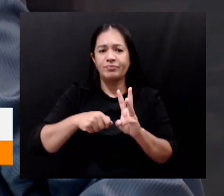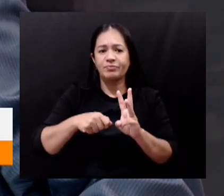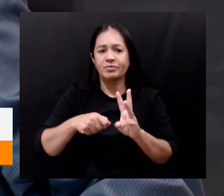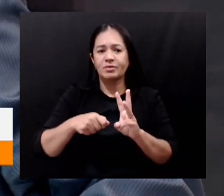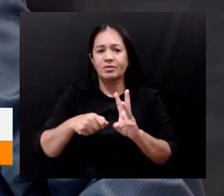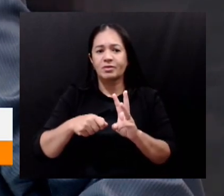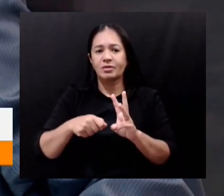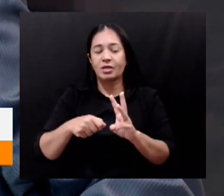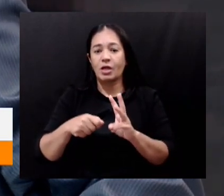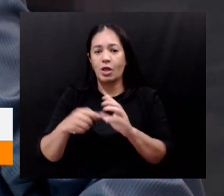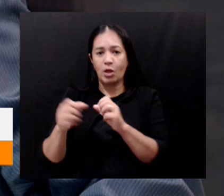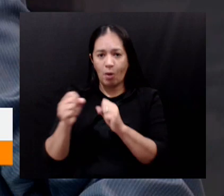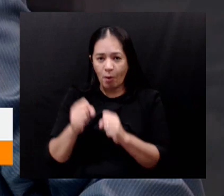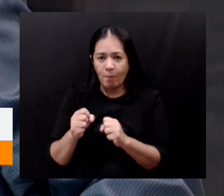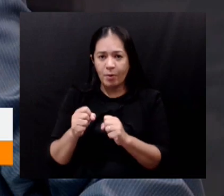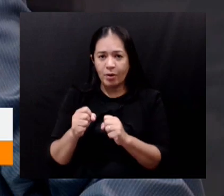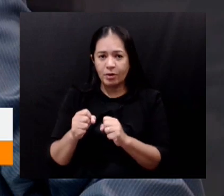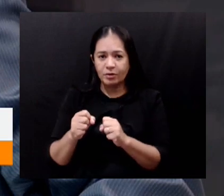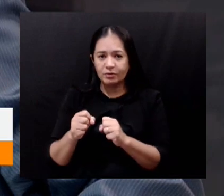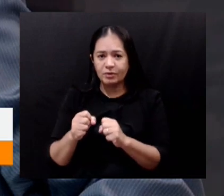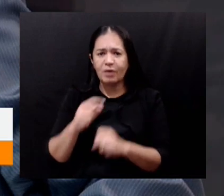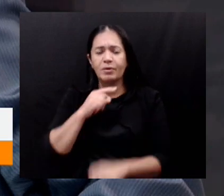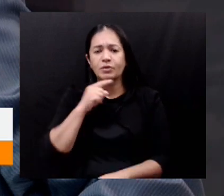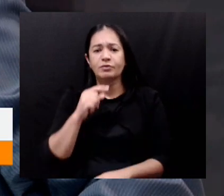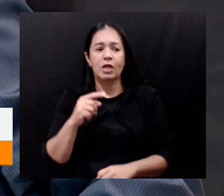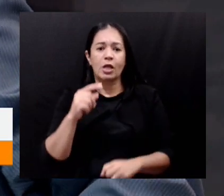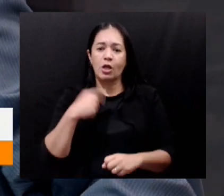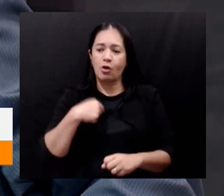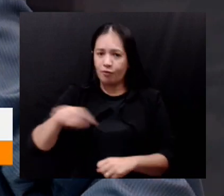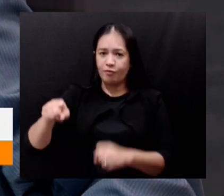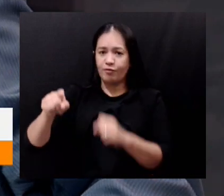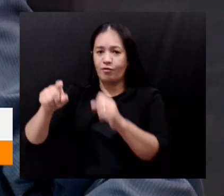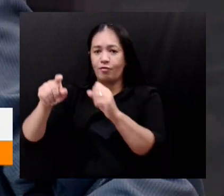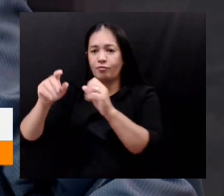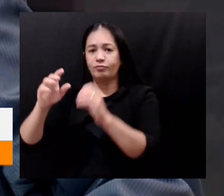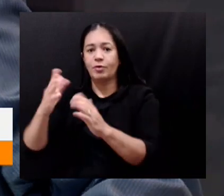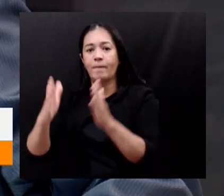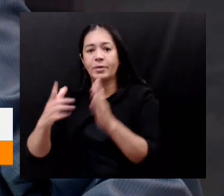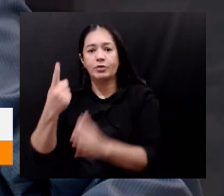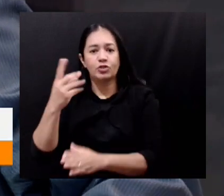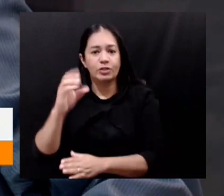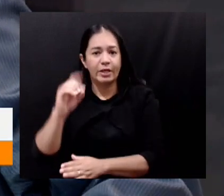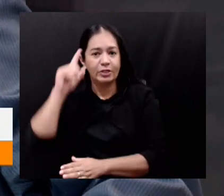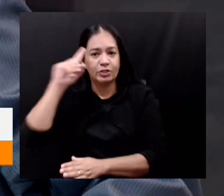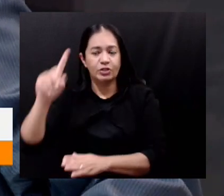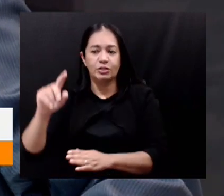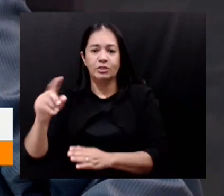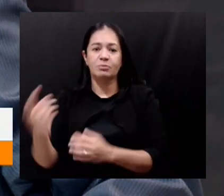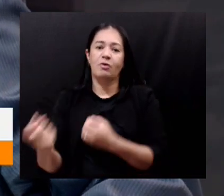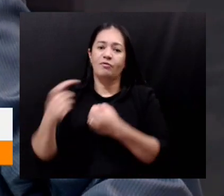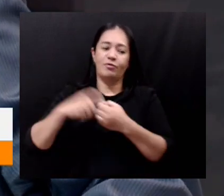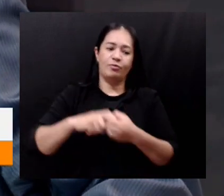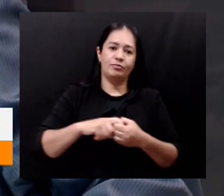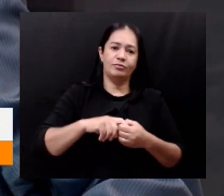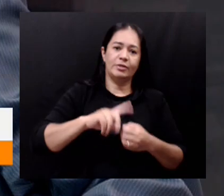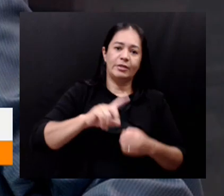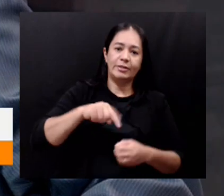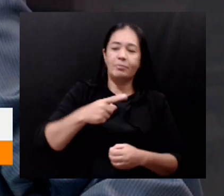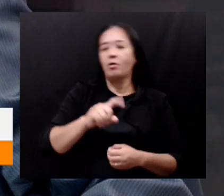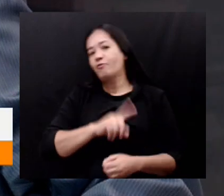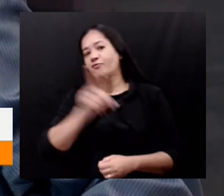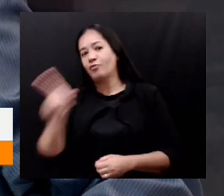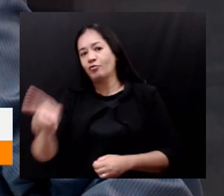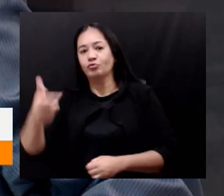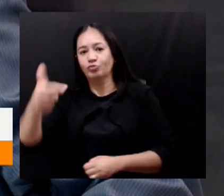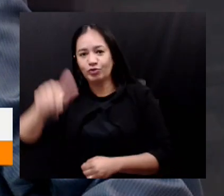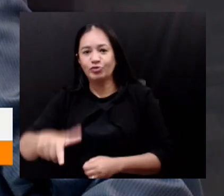mais 90 Uhum, dias". É uma dúvida muito, assim, de muitas pessoas. E perfeito. eu digo: "Não, não é Não. bem assim.